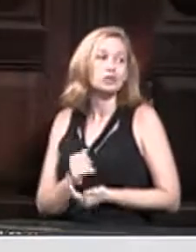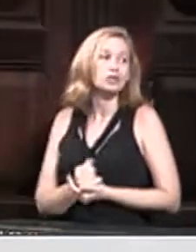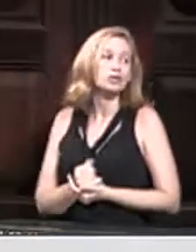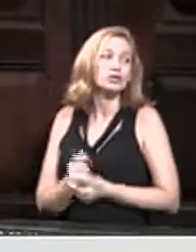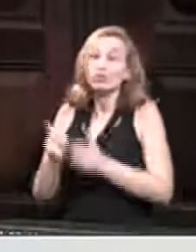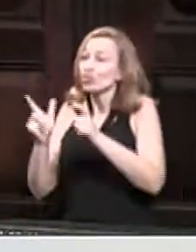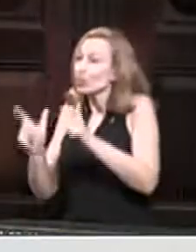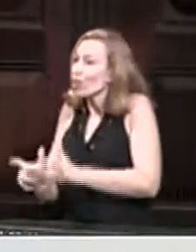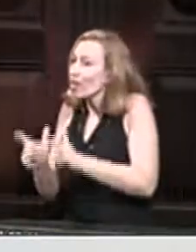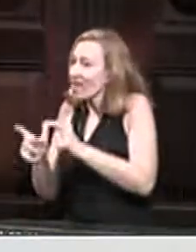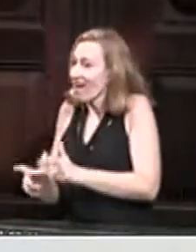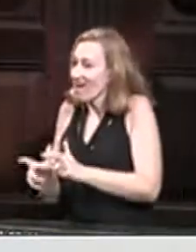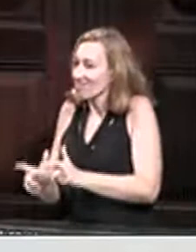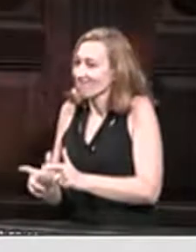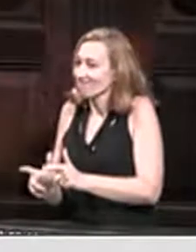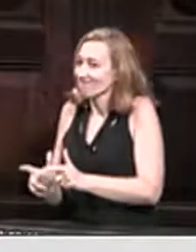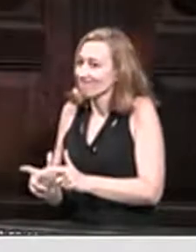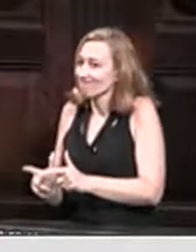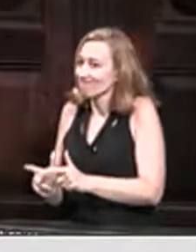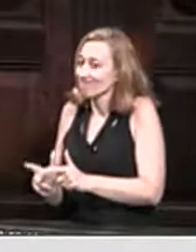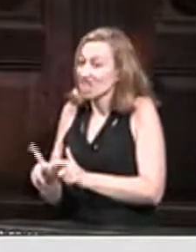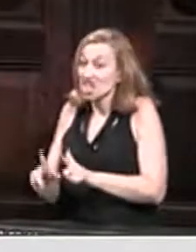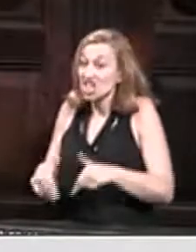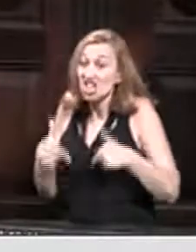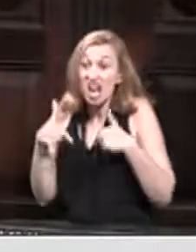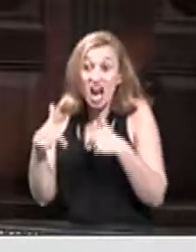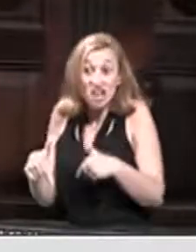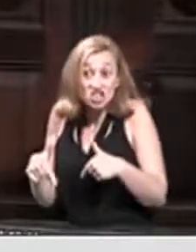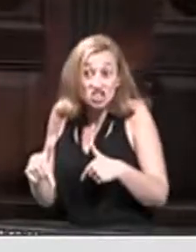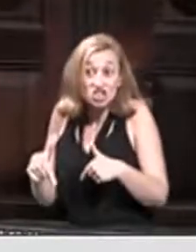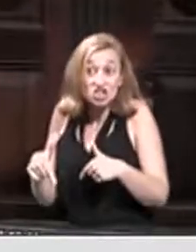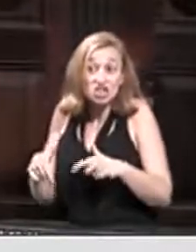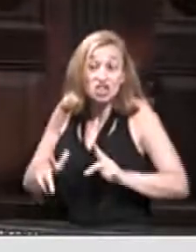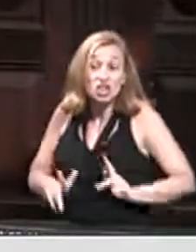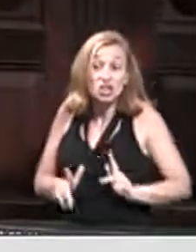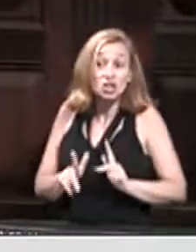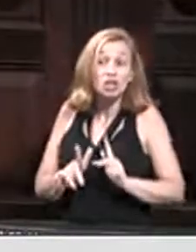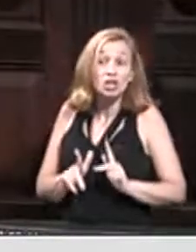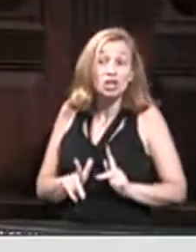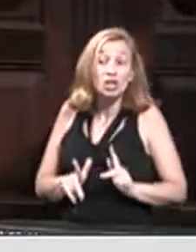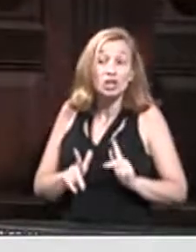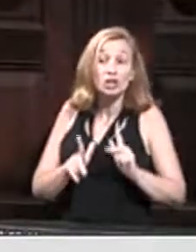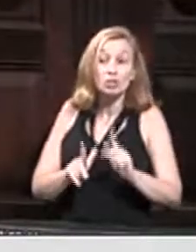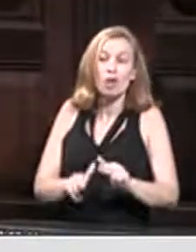e age como agiu o ministro do Supremo,